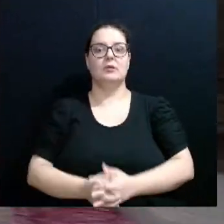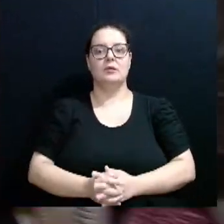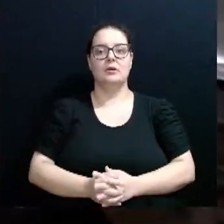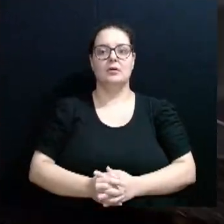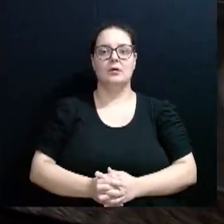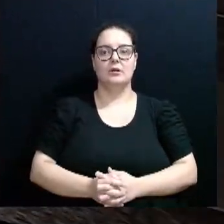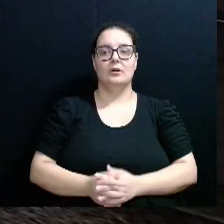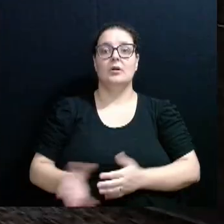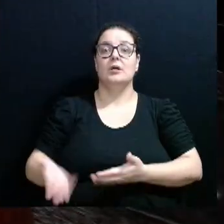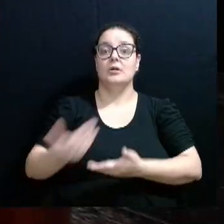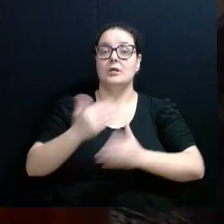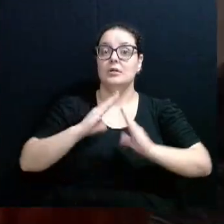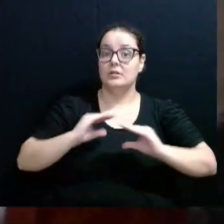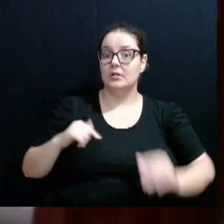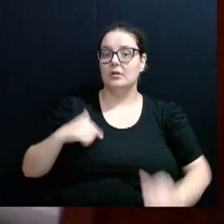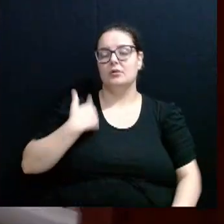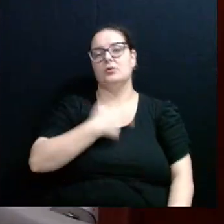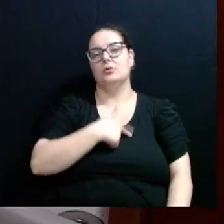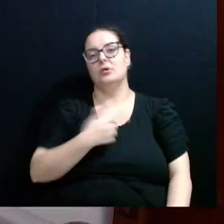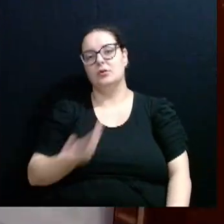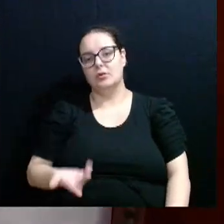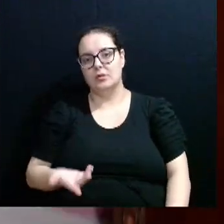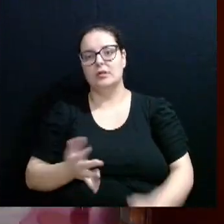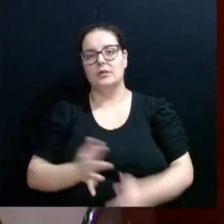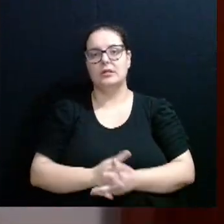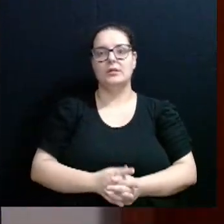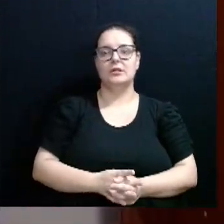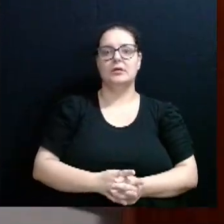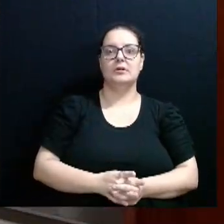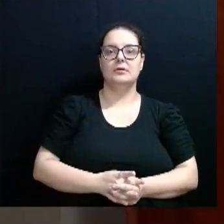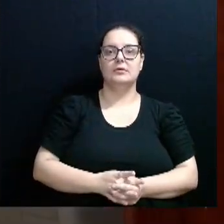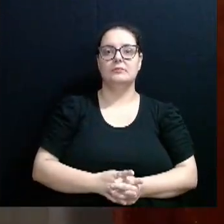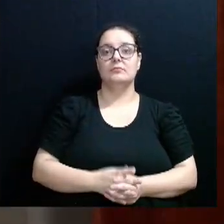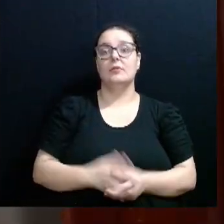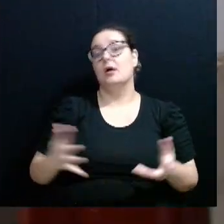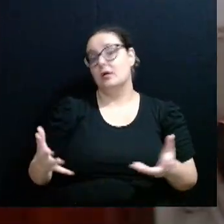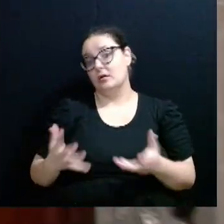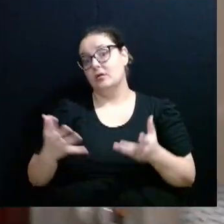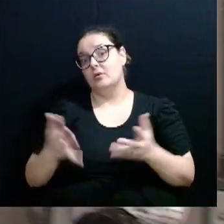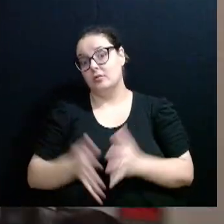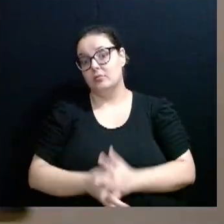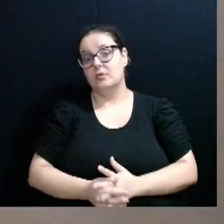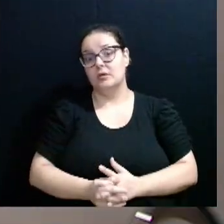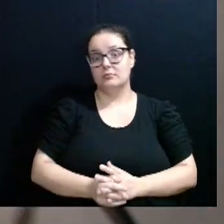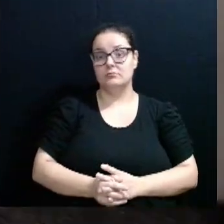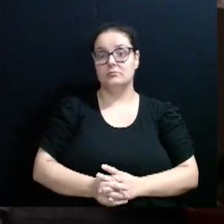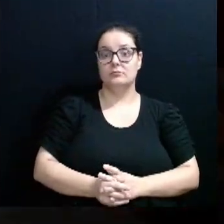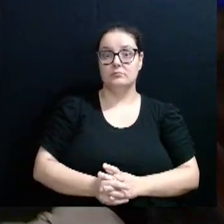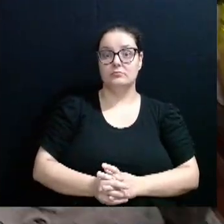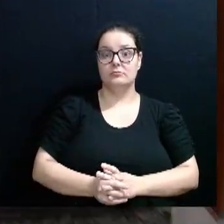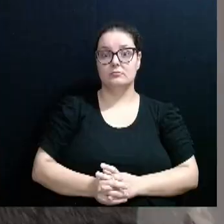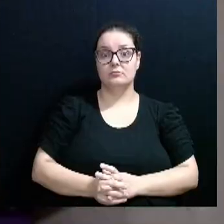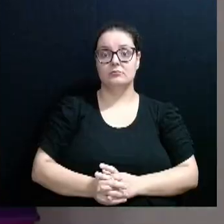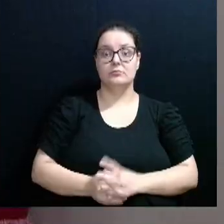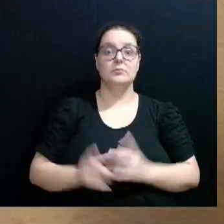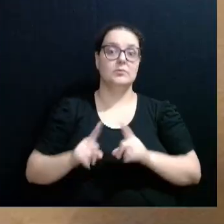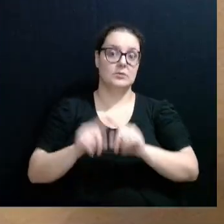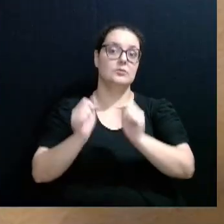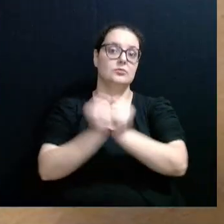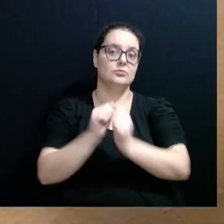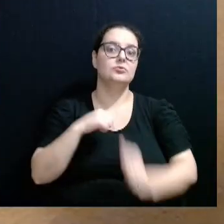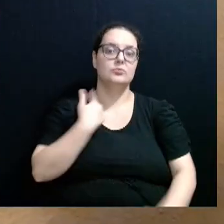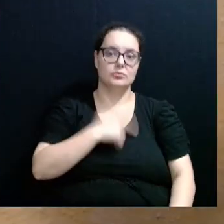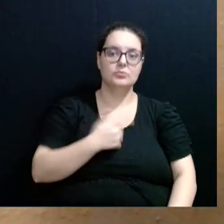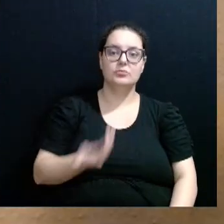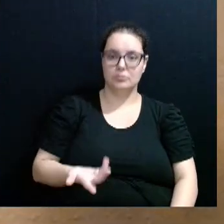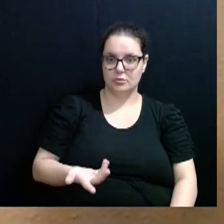bastante gente. É uma iniciativa que eles estão muito do nosso lado. Eles